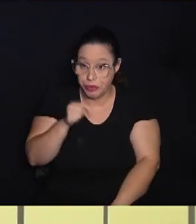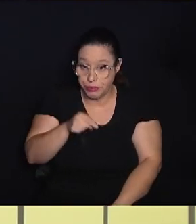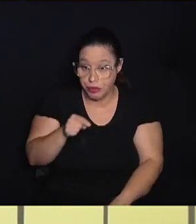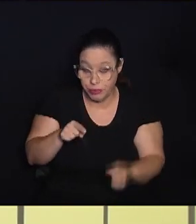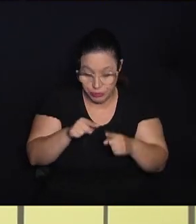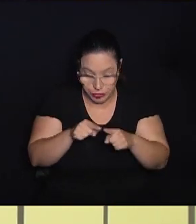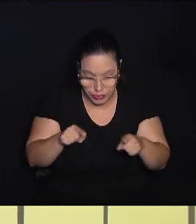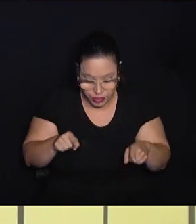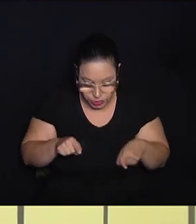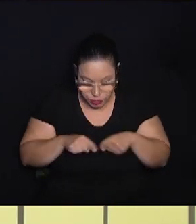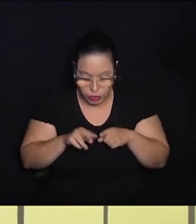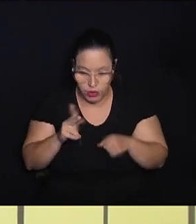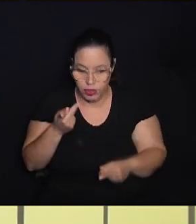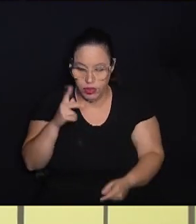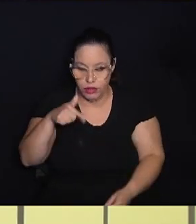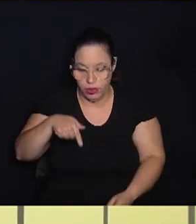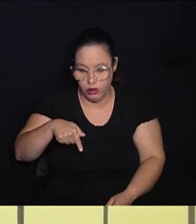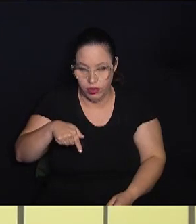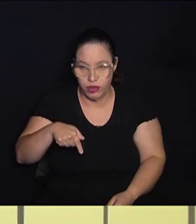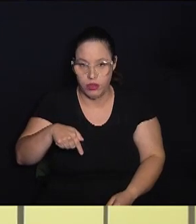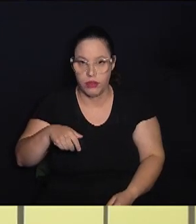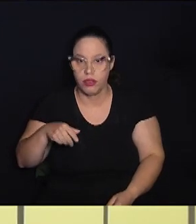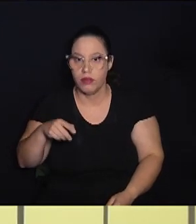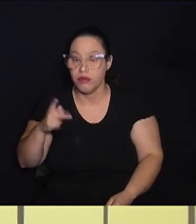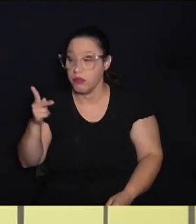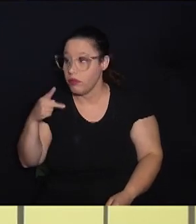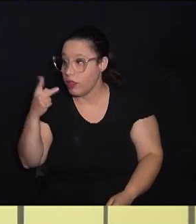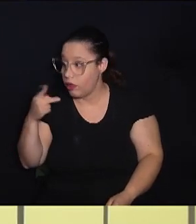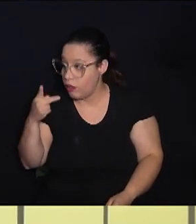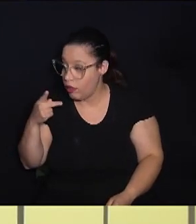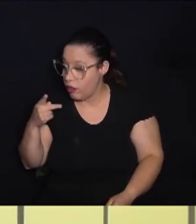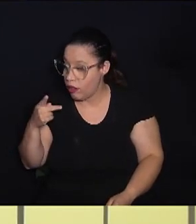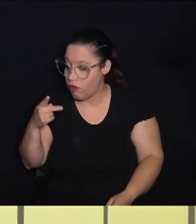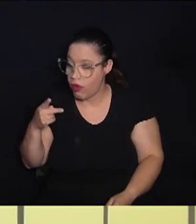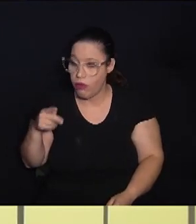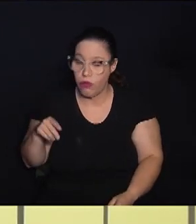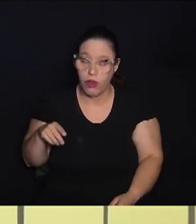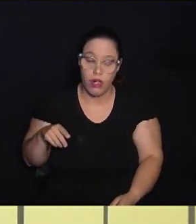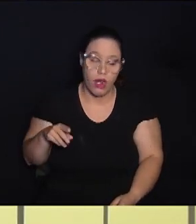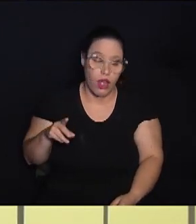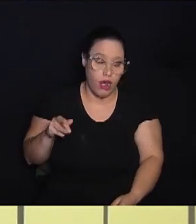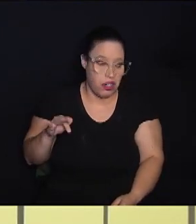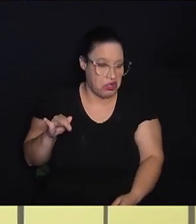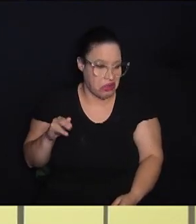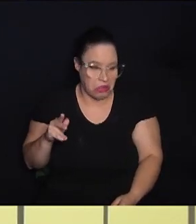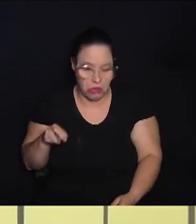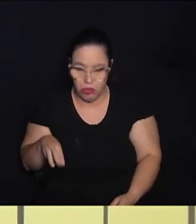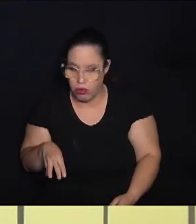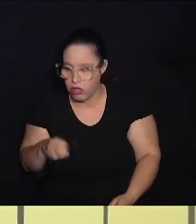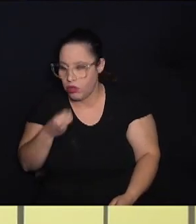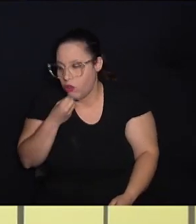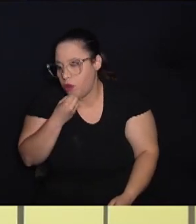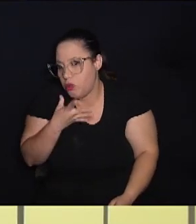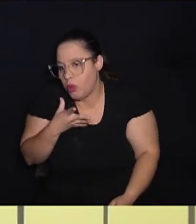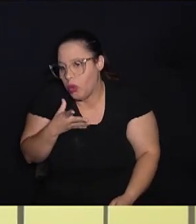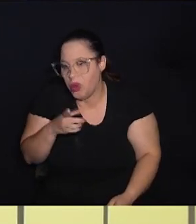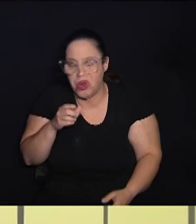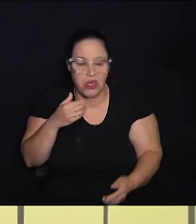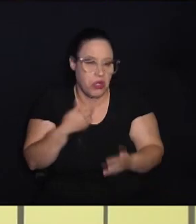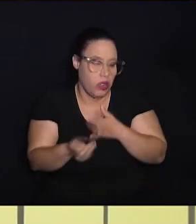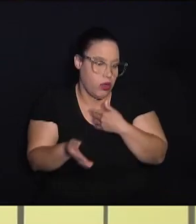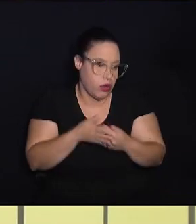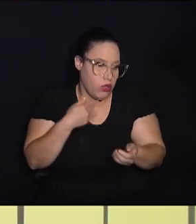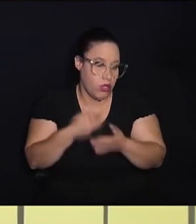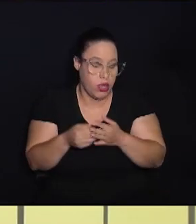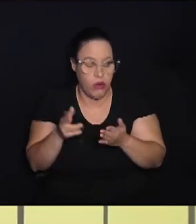vai falar para um público que tá que nunca pegou um quadrinho não não tem nenhum tipo de linguagem super complexa para então qualquer um pode ler e é